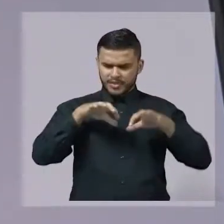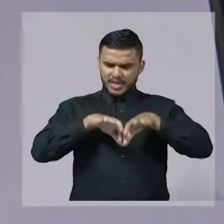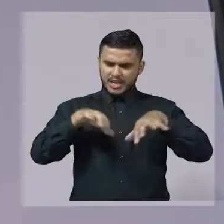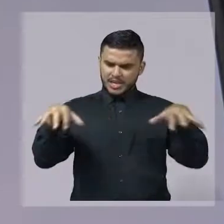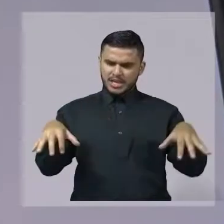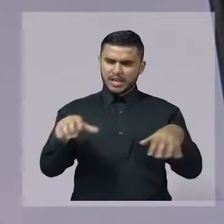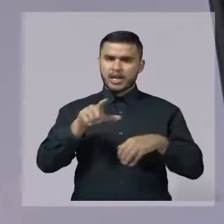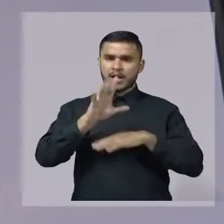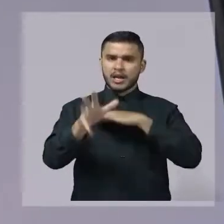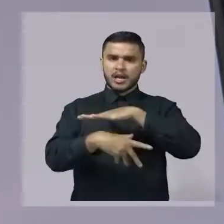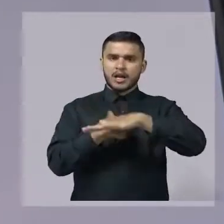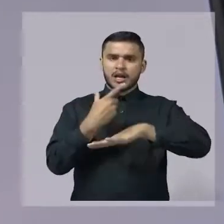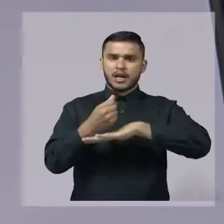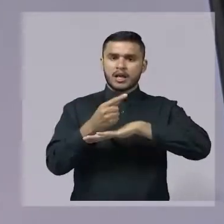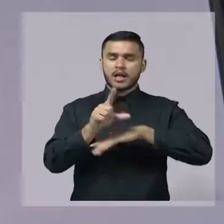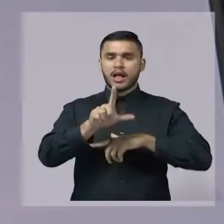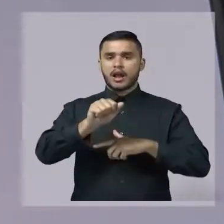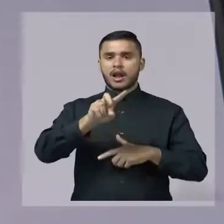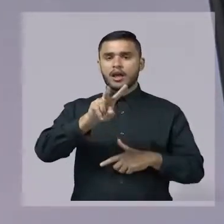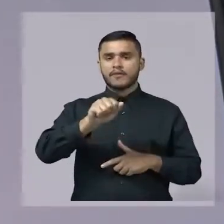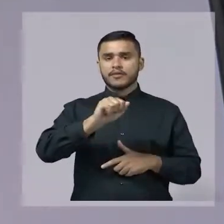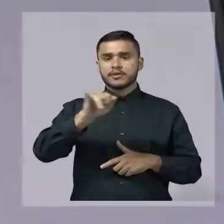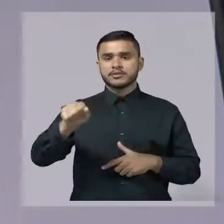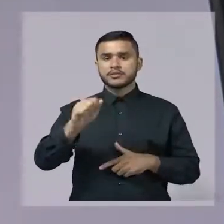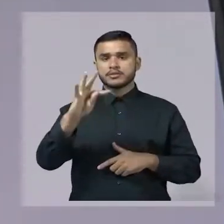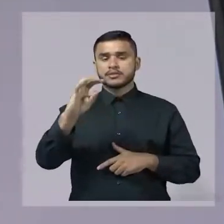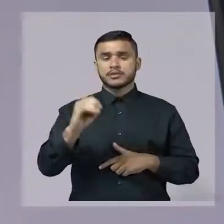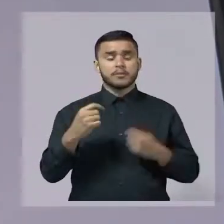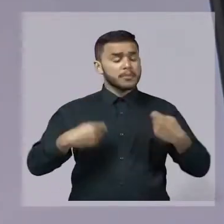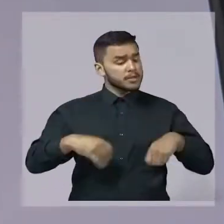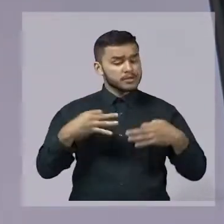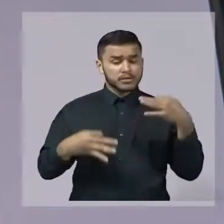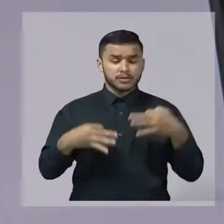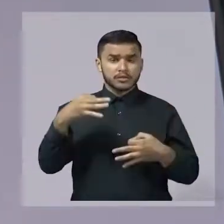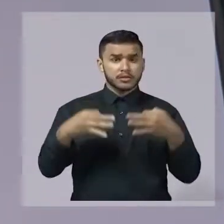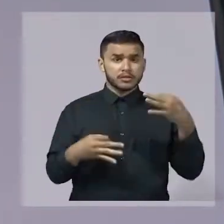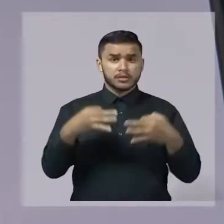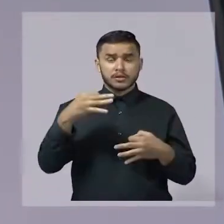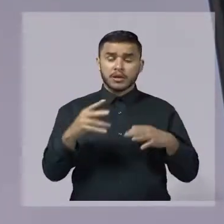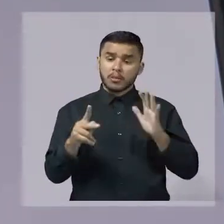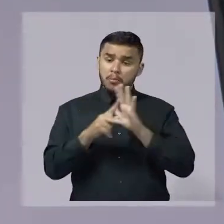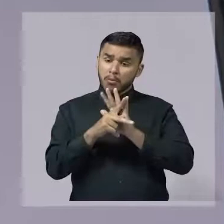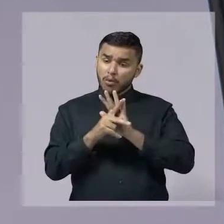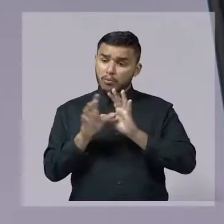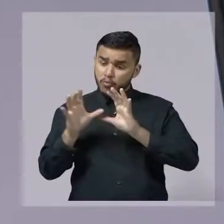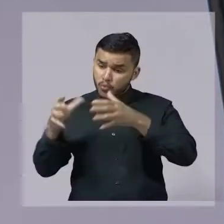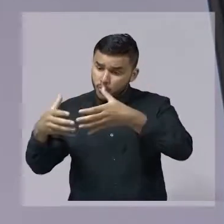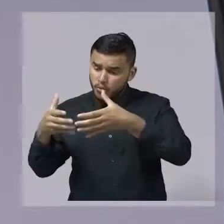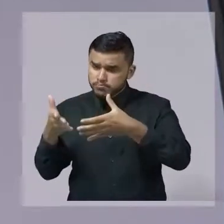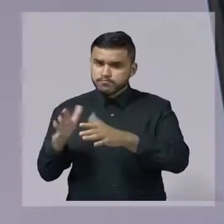do Lava Jato, mas é crime, tem que ser julgado na esfera própria.